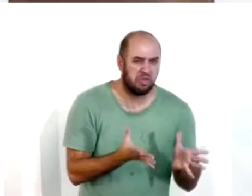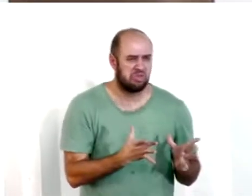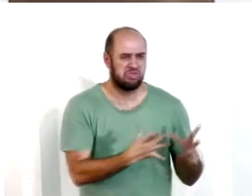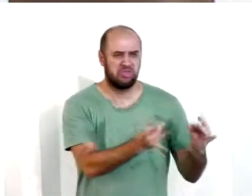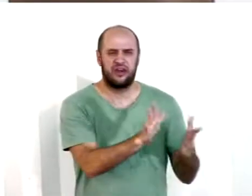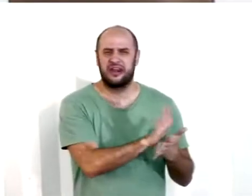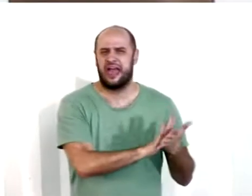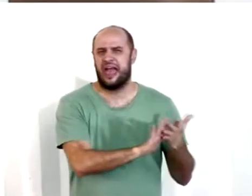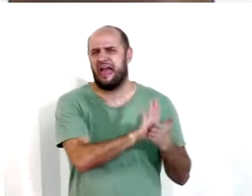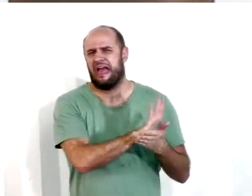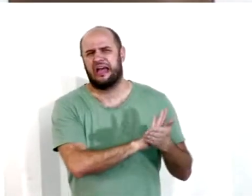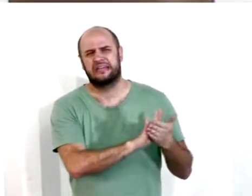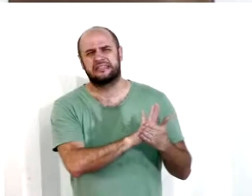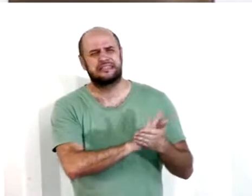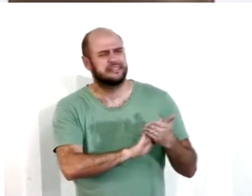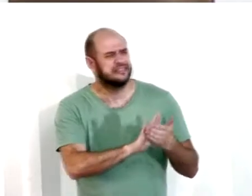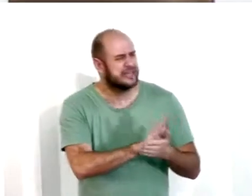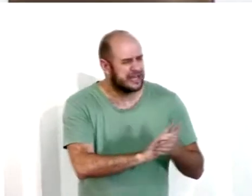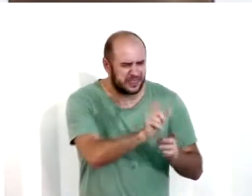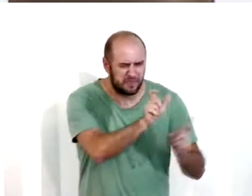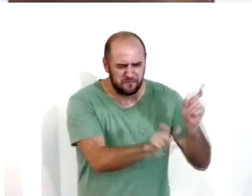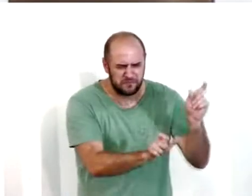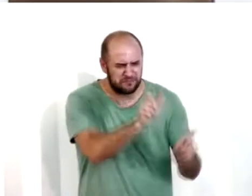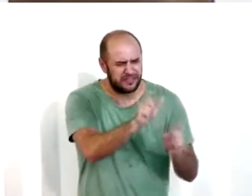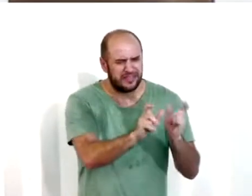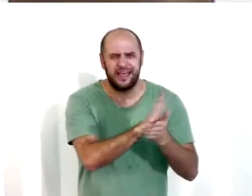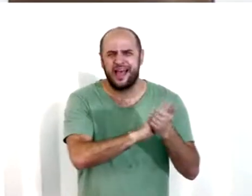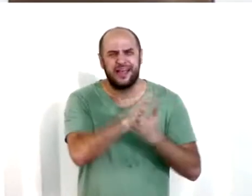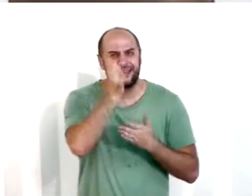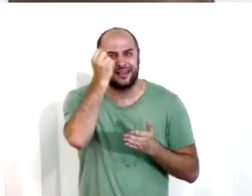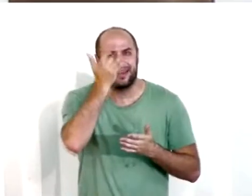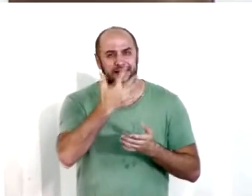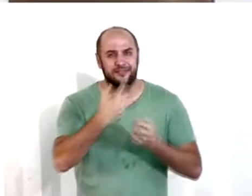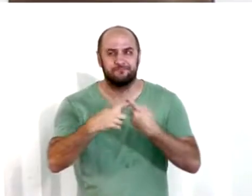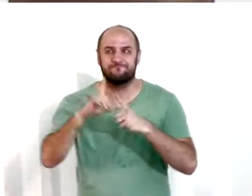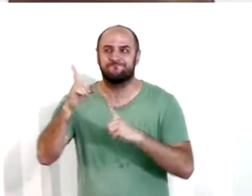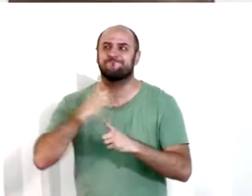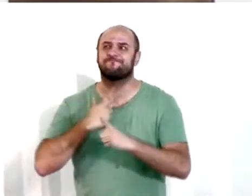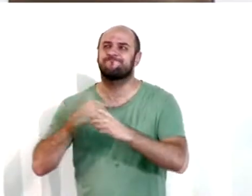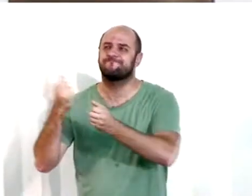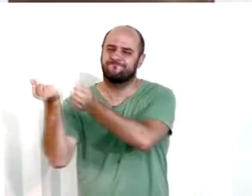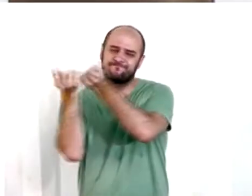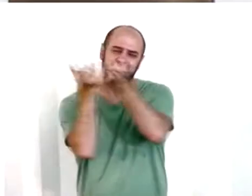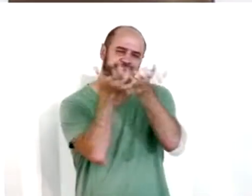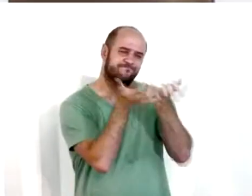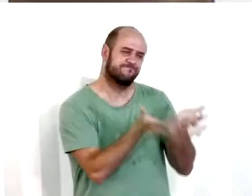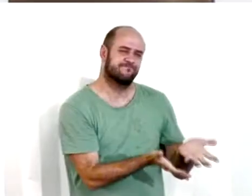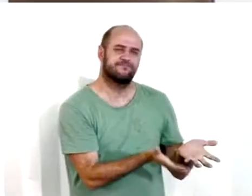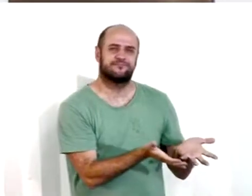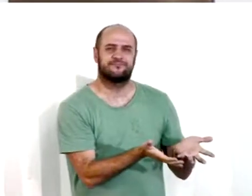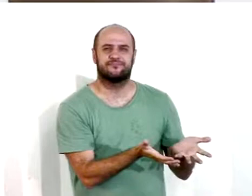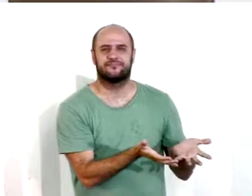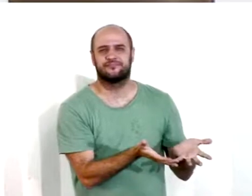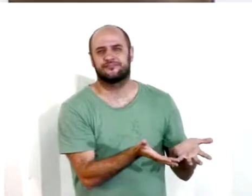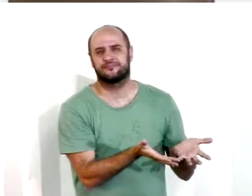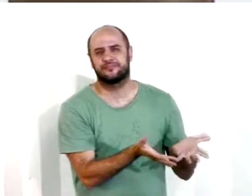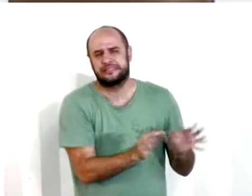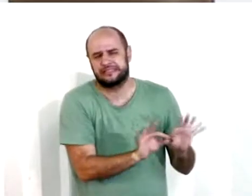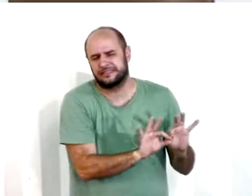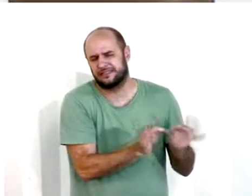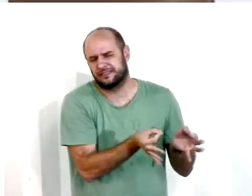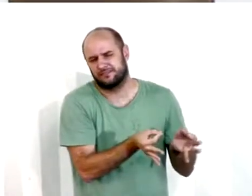mereciam e não tinham méritos algum de receber essa graça, receberam, porque Deus quis